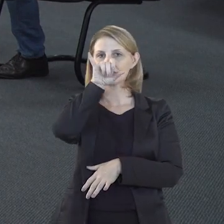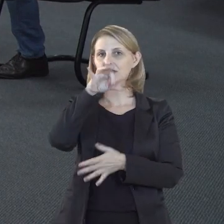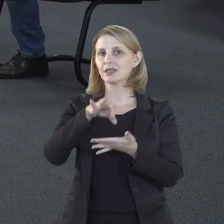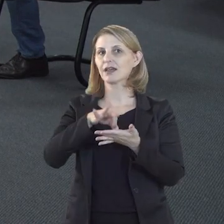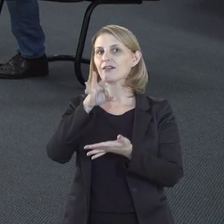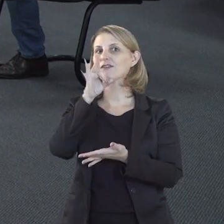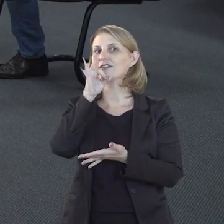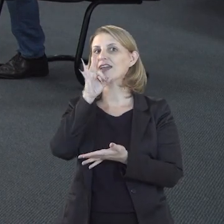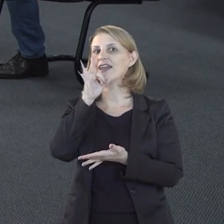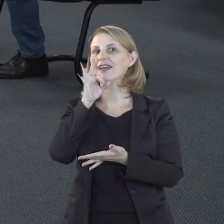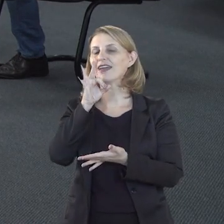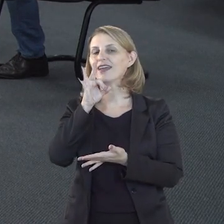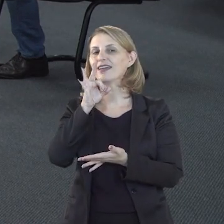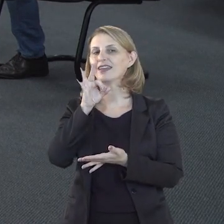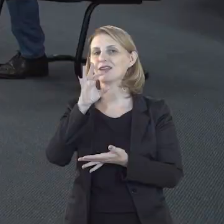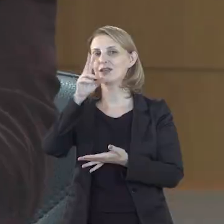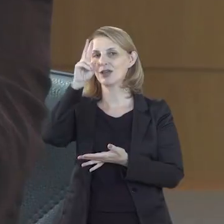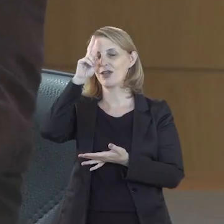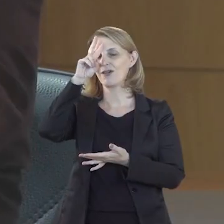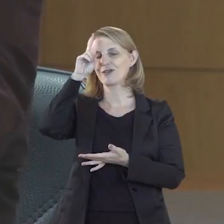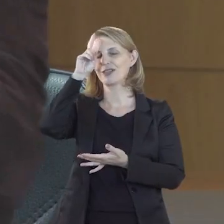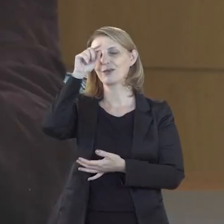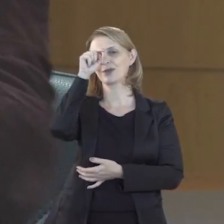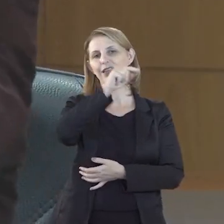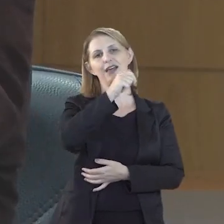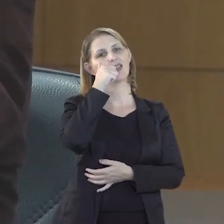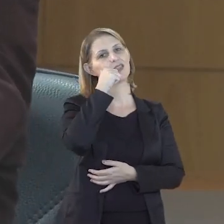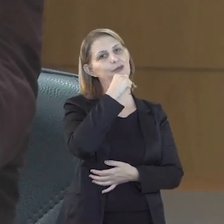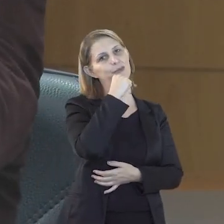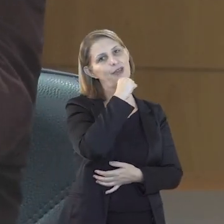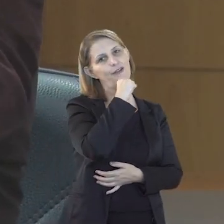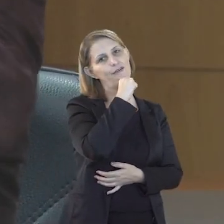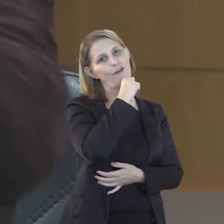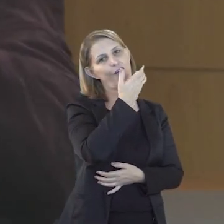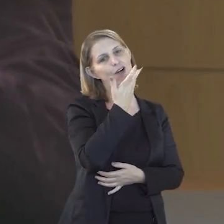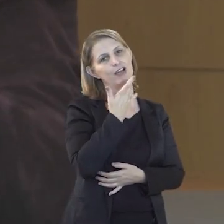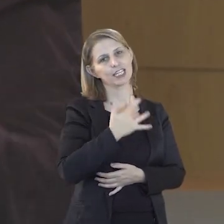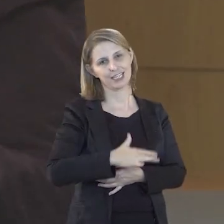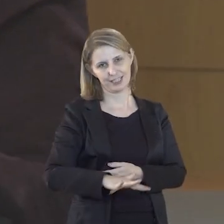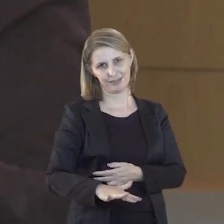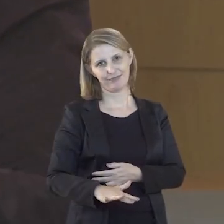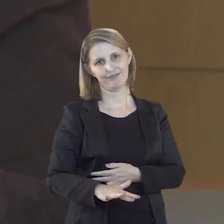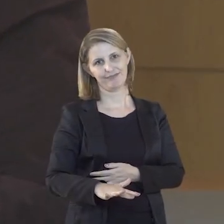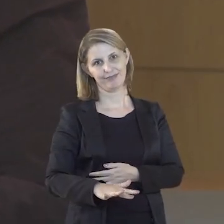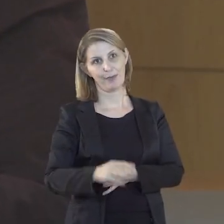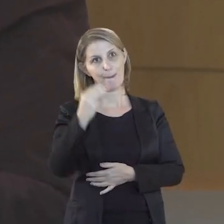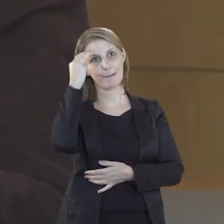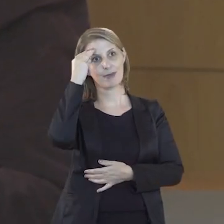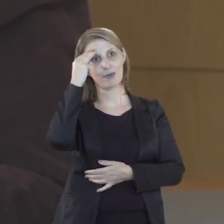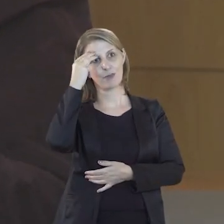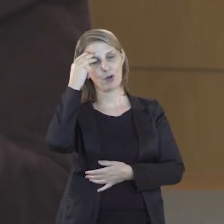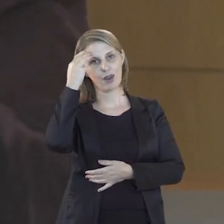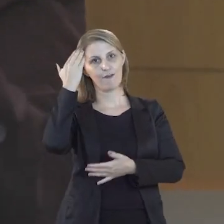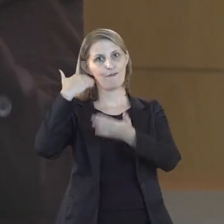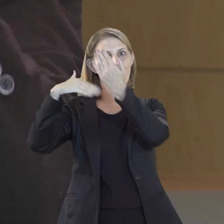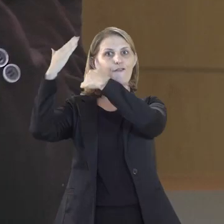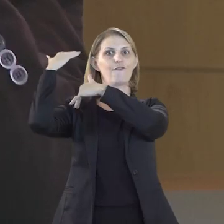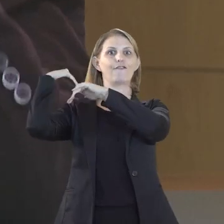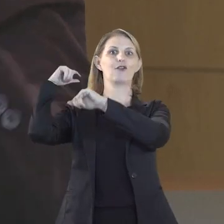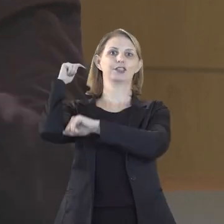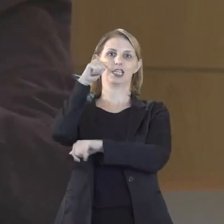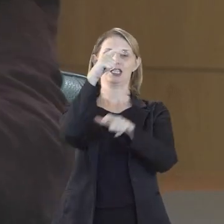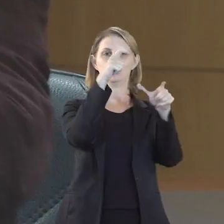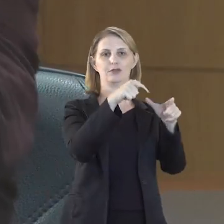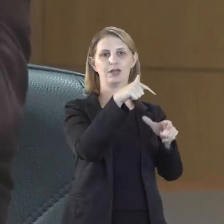assim, muitas vezes quando eu sinto o cheiro do café, onde eu vou, eu sinto o cheiro de café. Em alguns